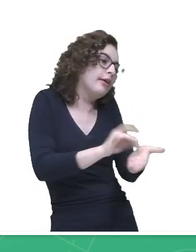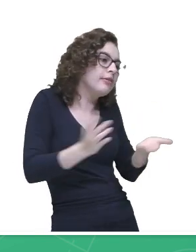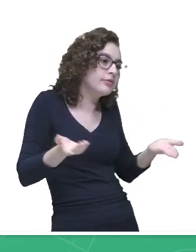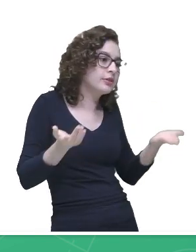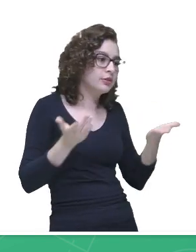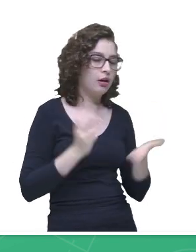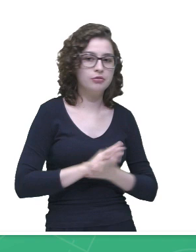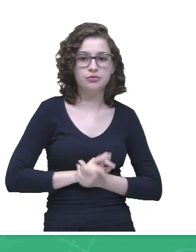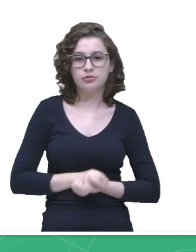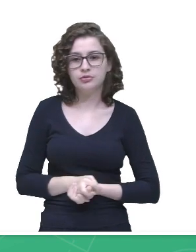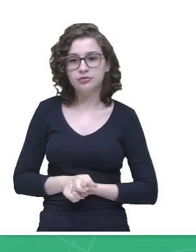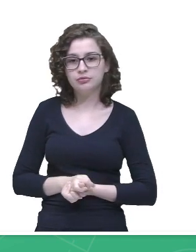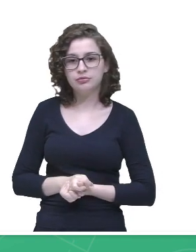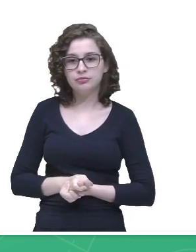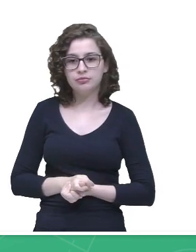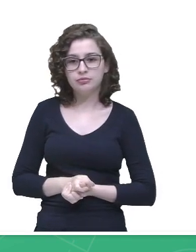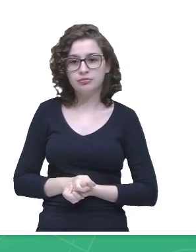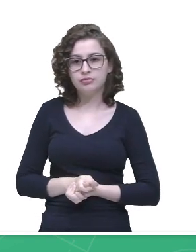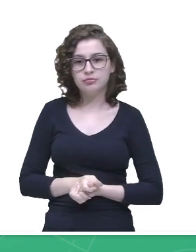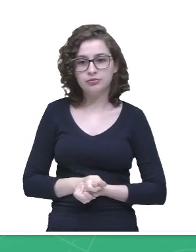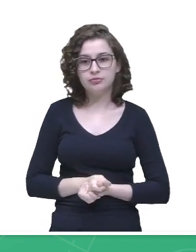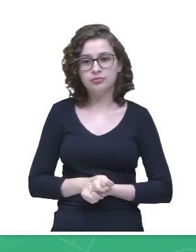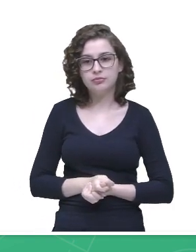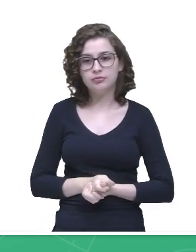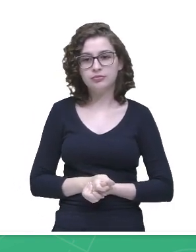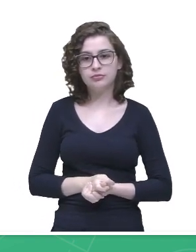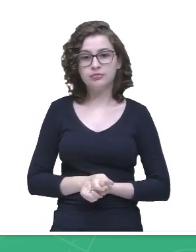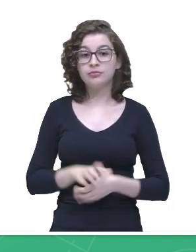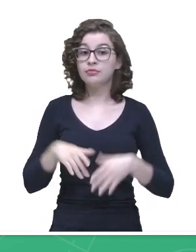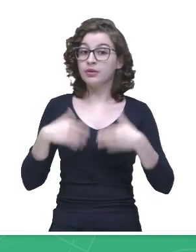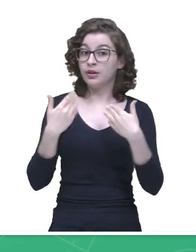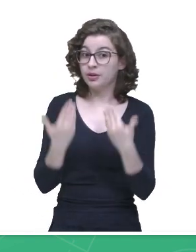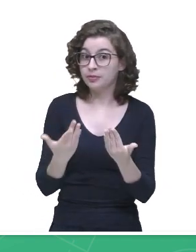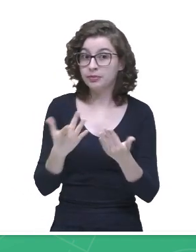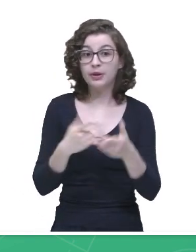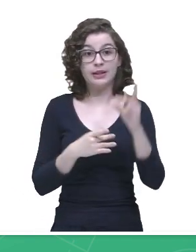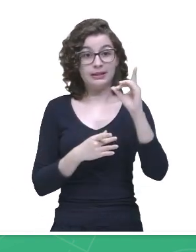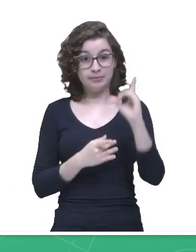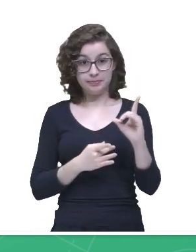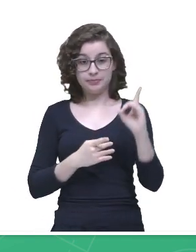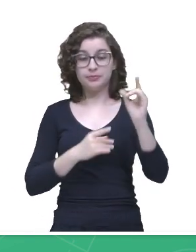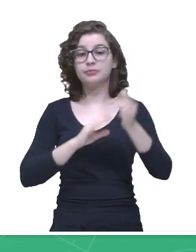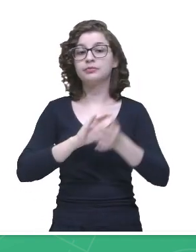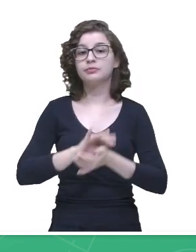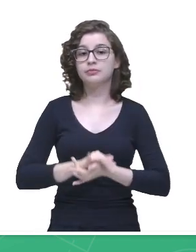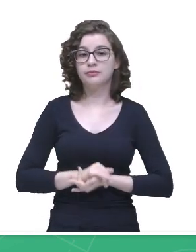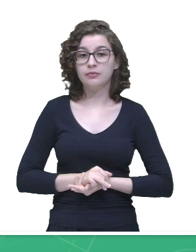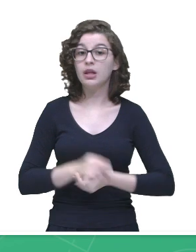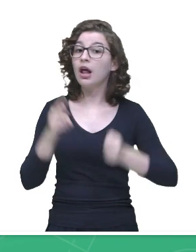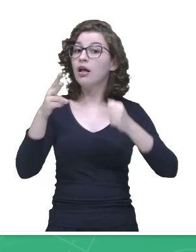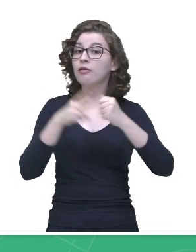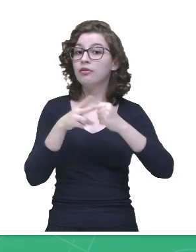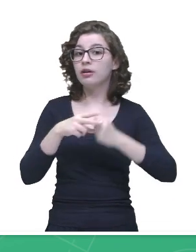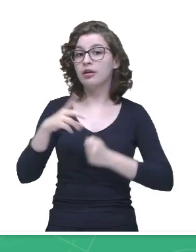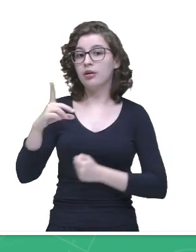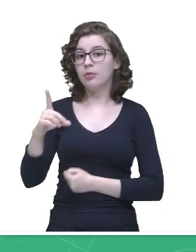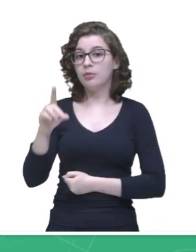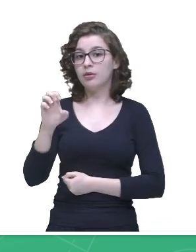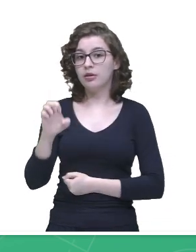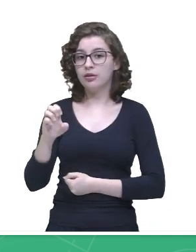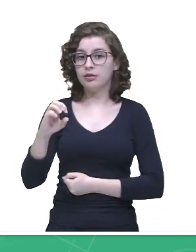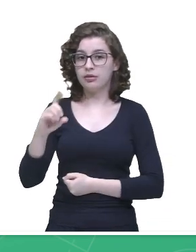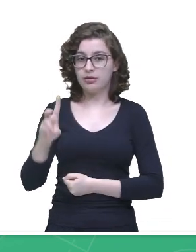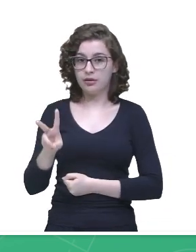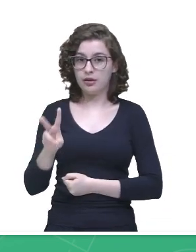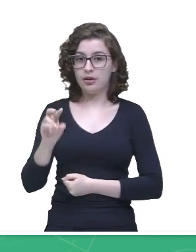verdad desde que acá chegamos. Muito bem. Vamos à letra D. O verbo aqui, devolver. Quais são